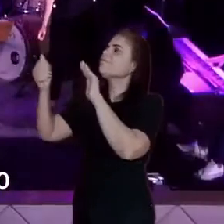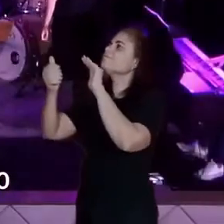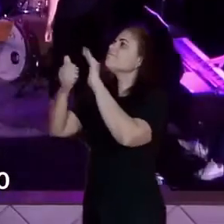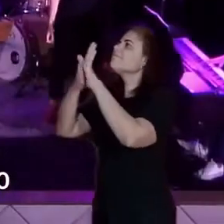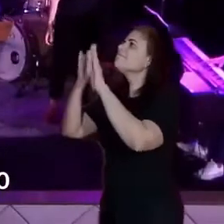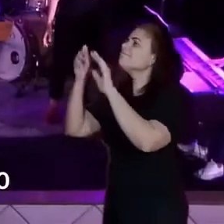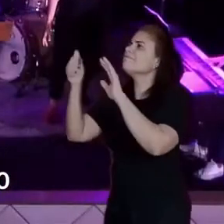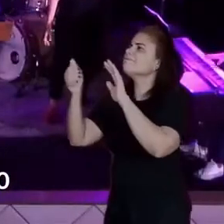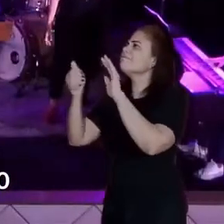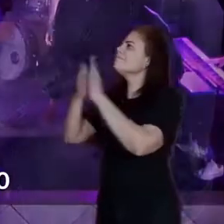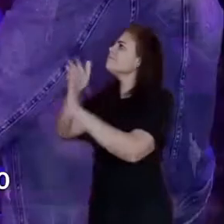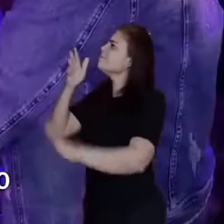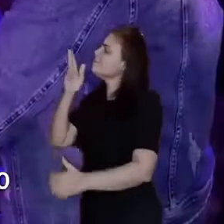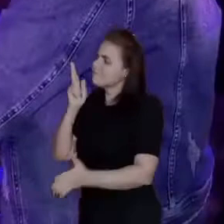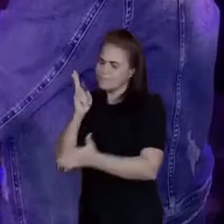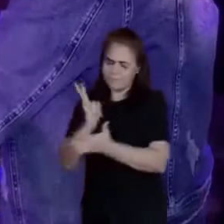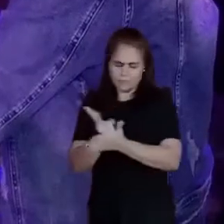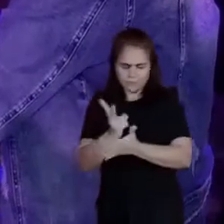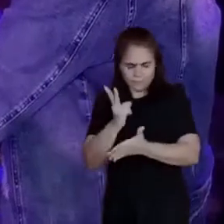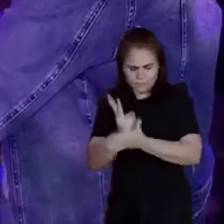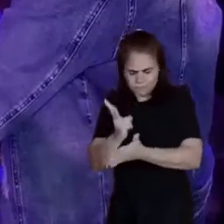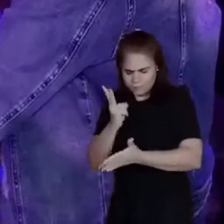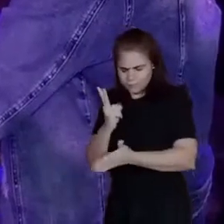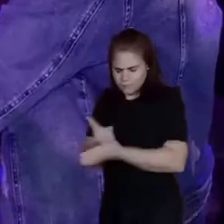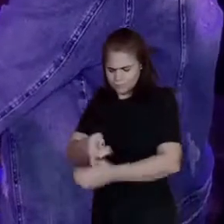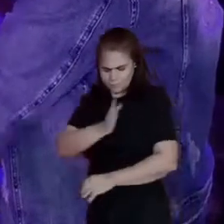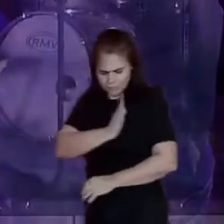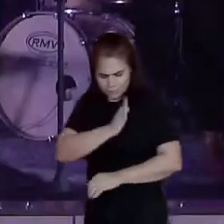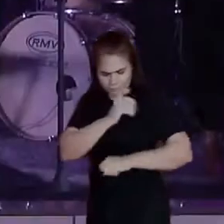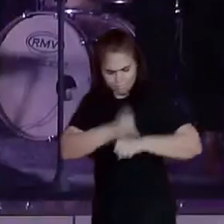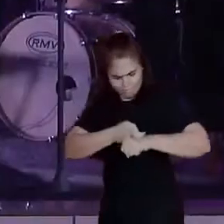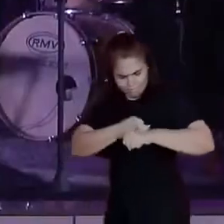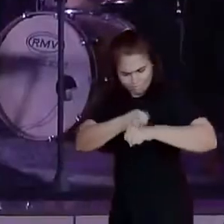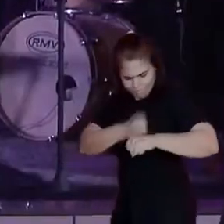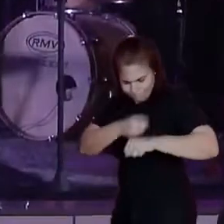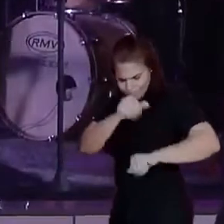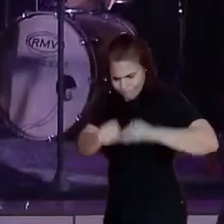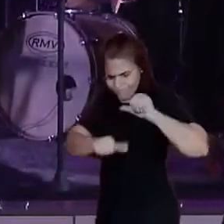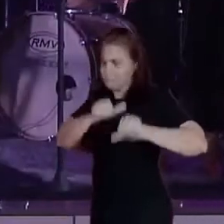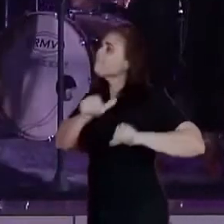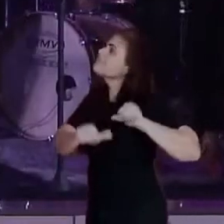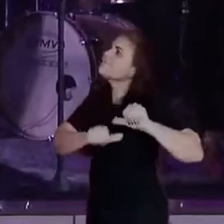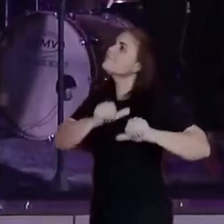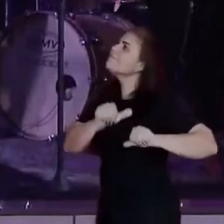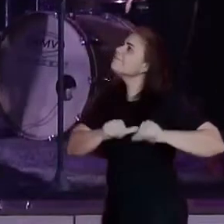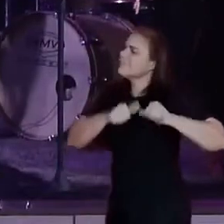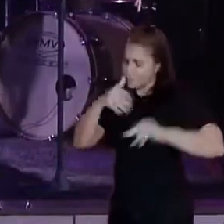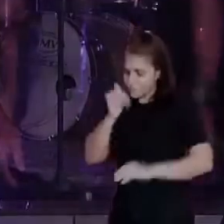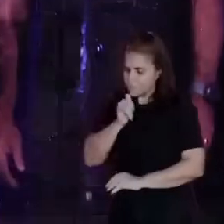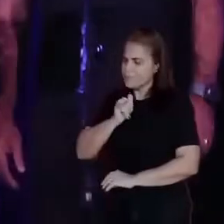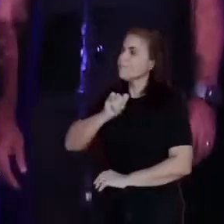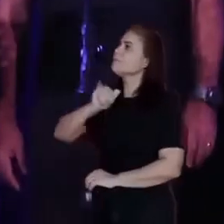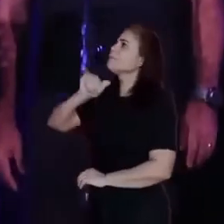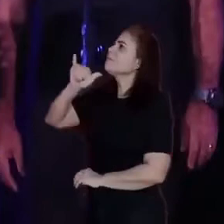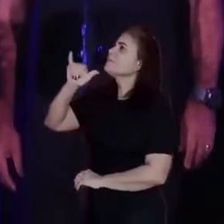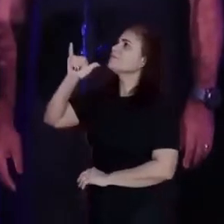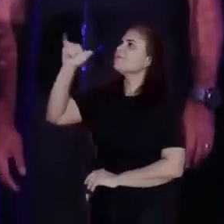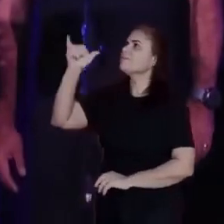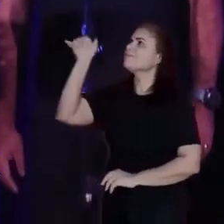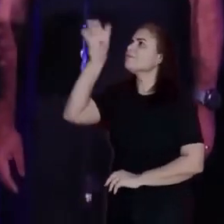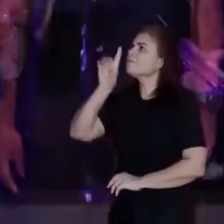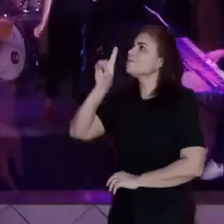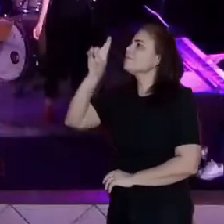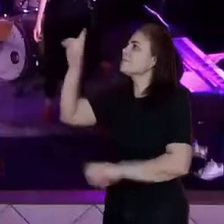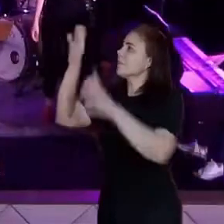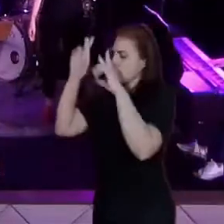todas as vezes quebrantar só quero te falar que pelo